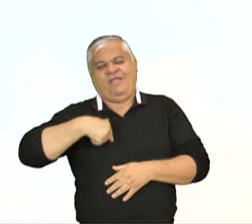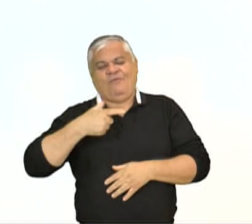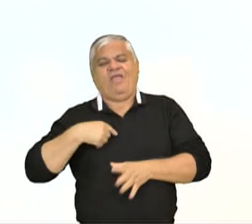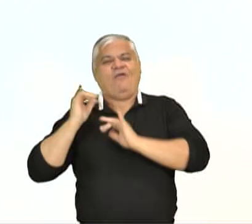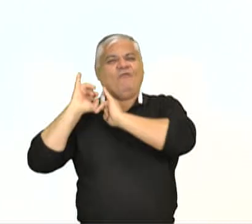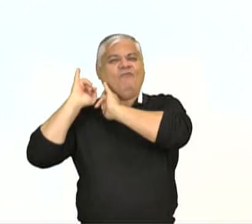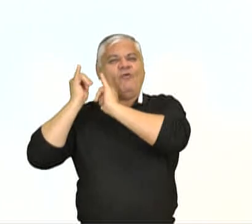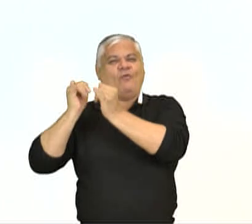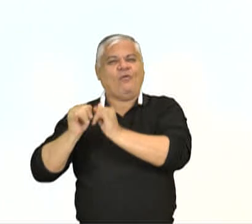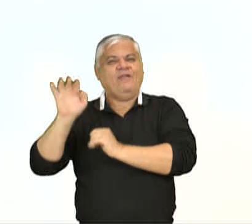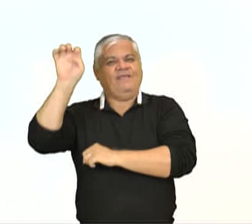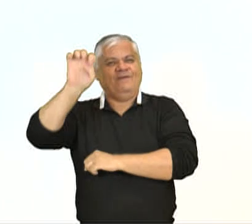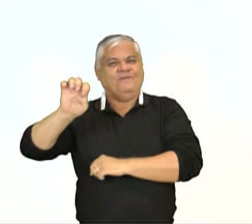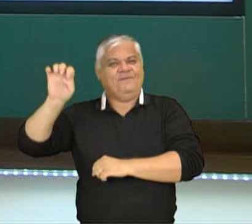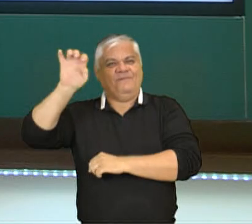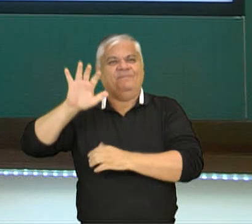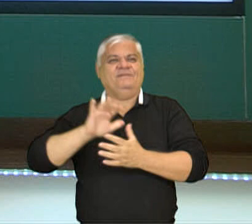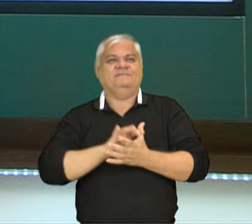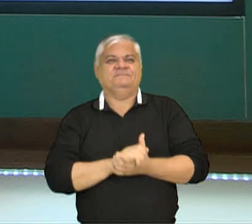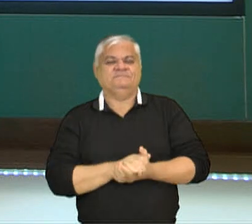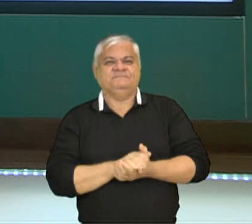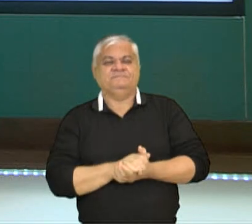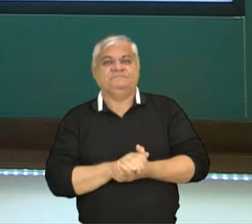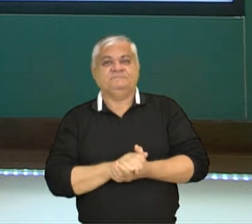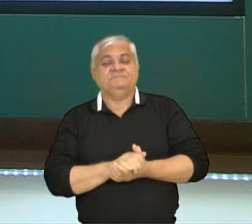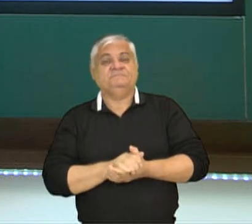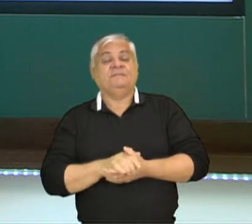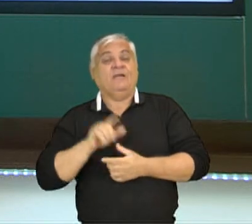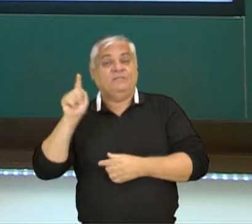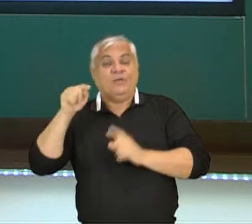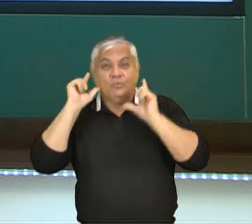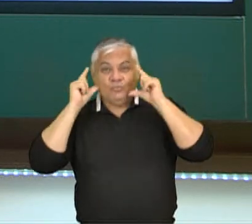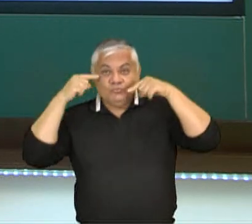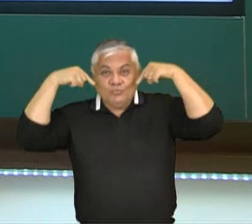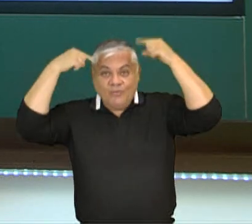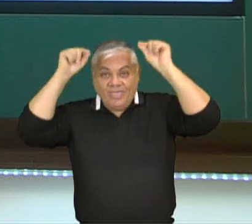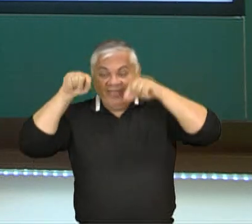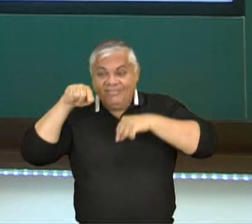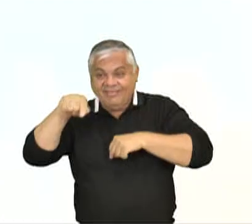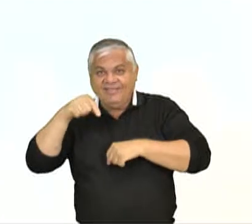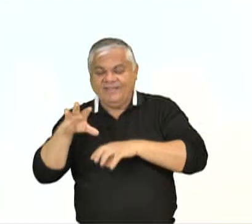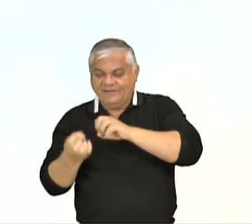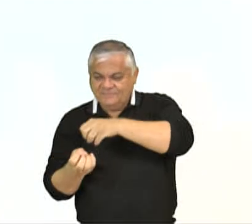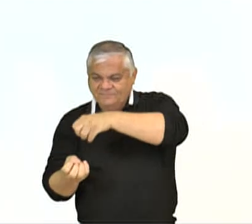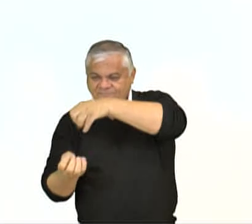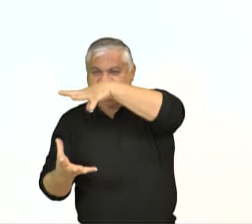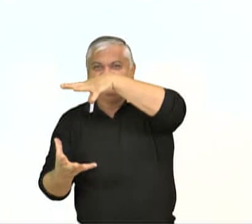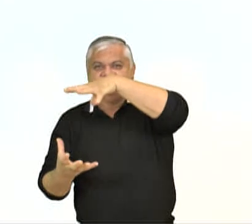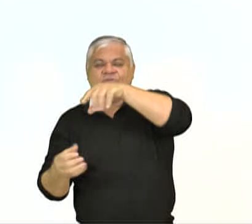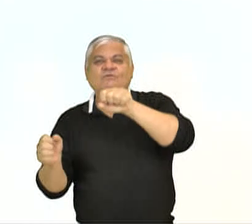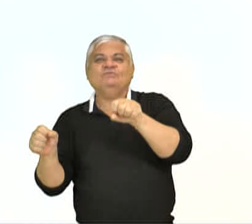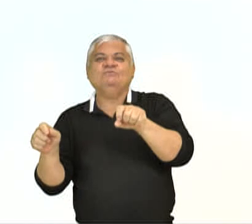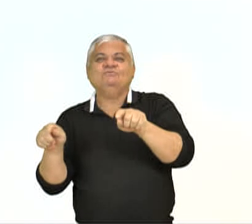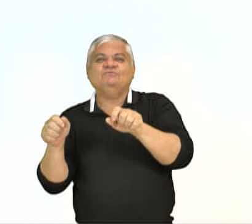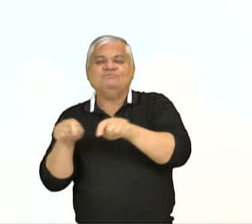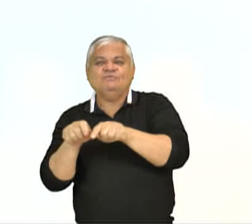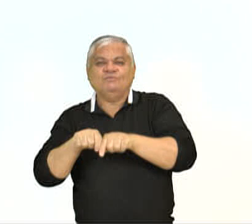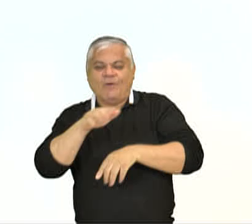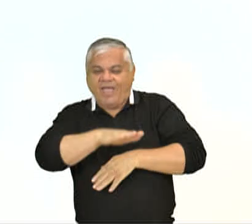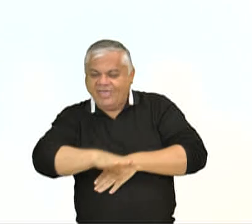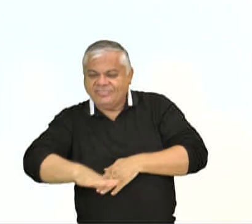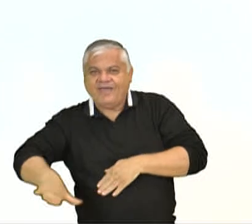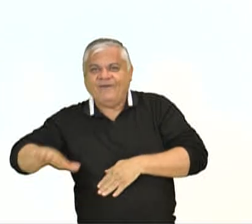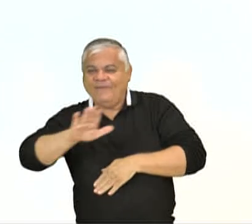europeu. O mais provável é que os duendes tenham surgido junto com elfos, anões e